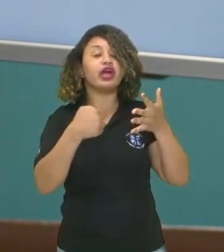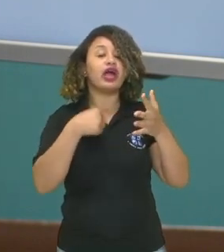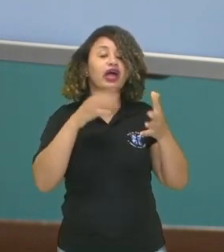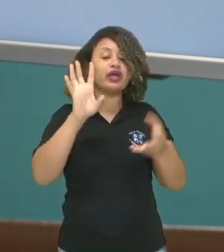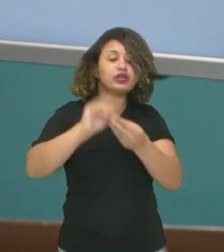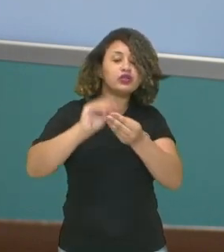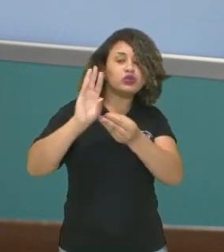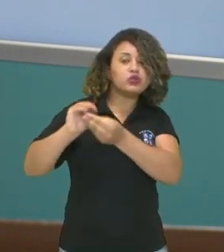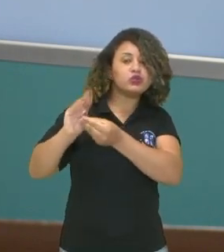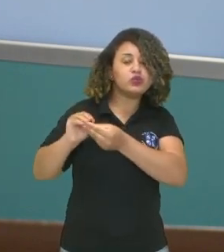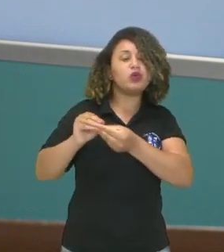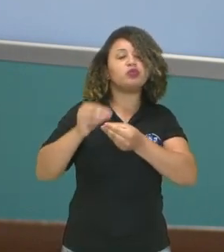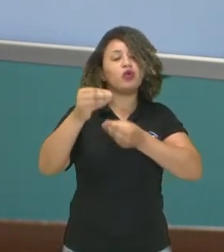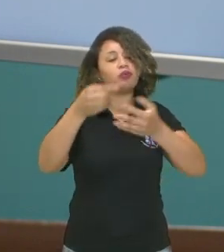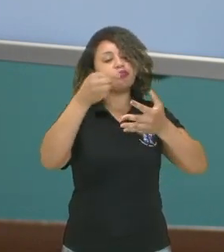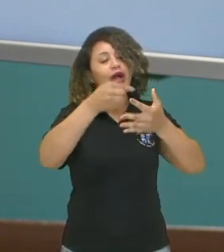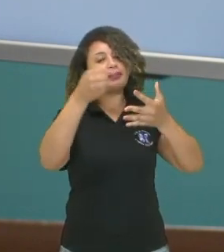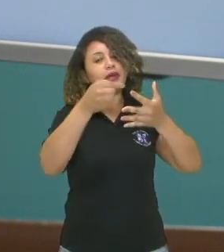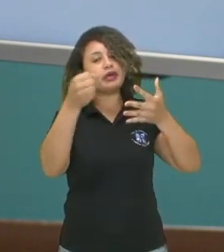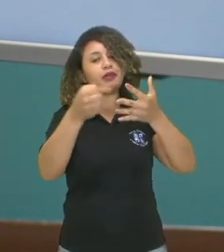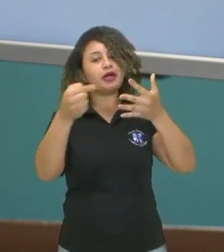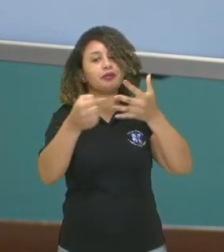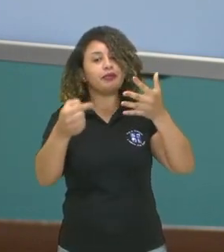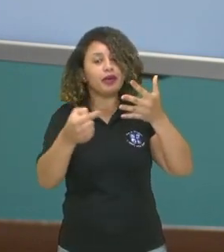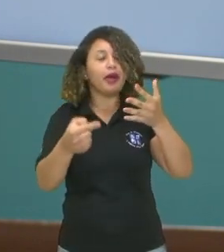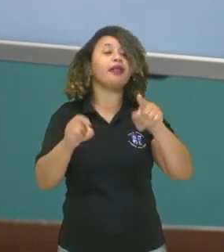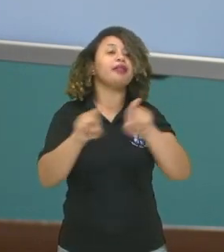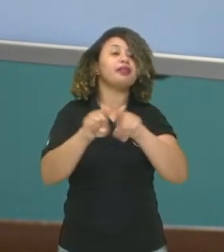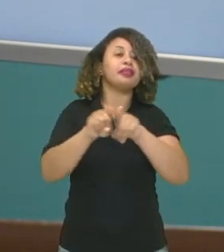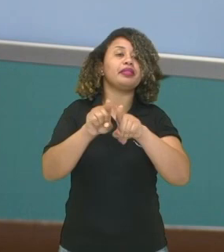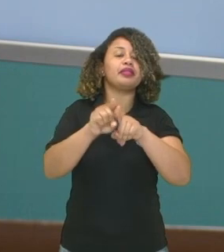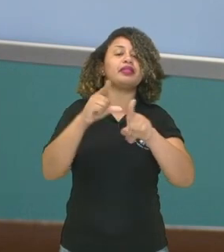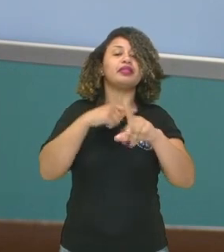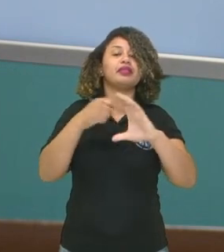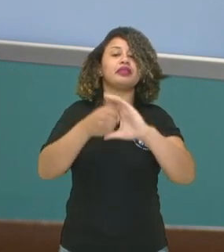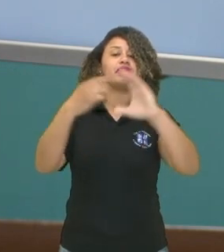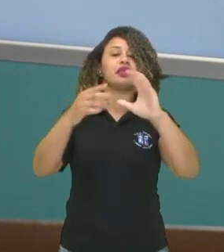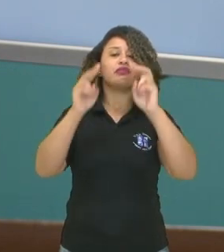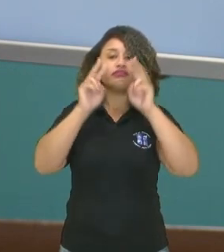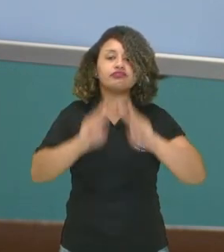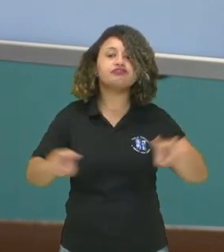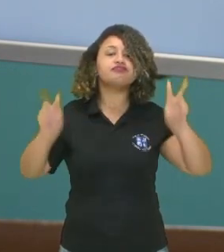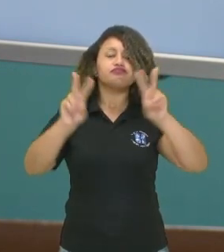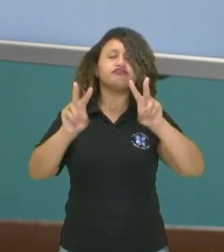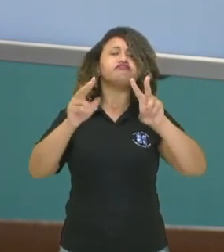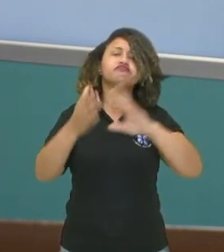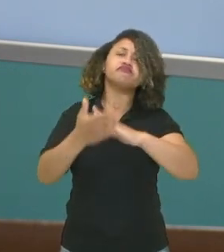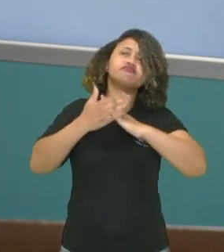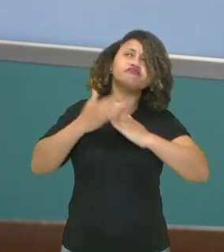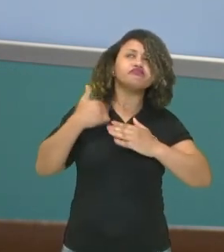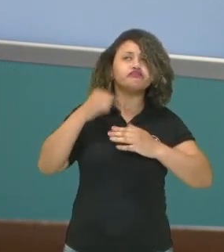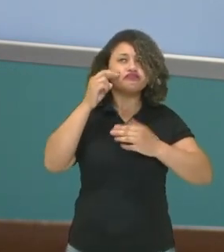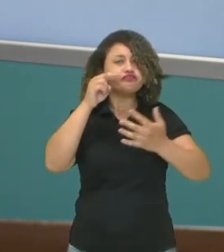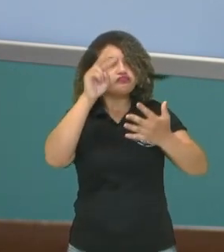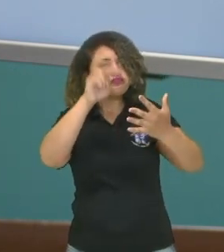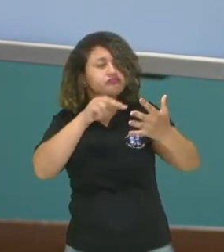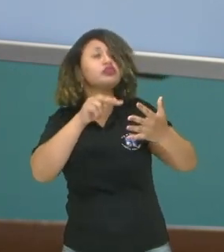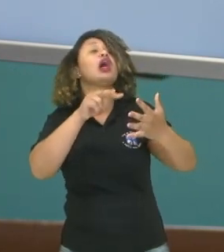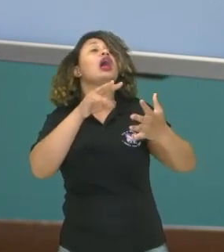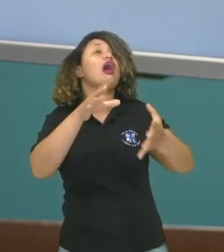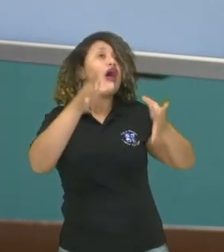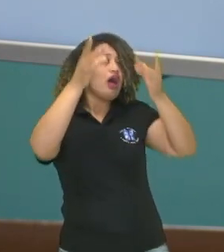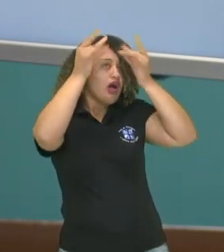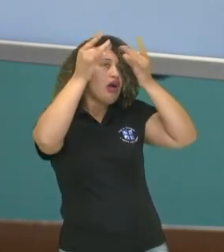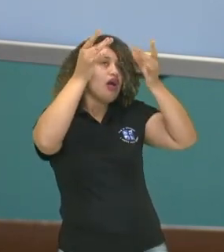forma resumida. E ainda tem esse recurso visual que ajuda a gravar. O leitor tem aí uma exemplificação,